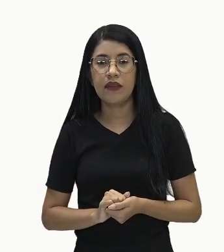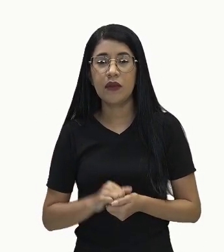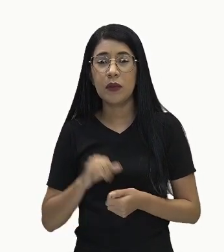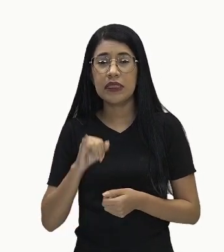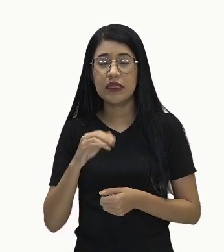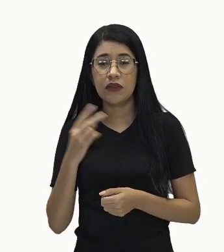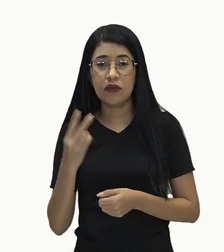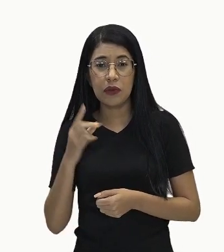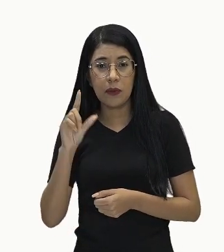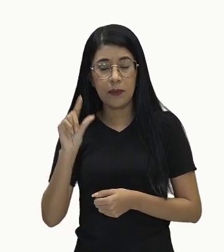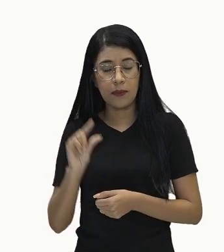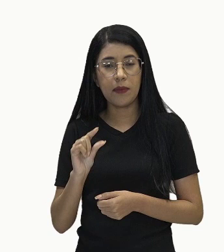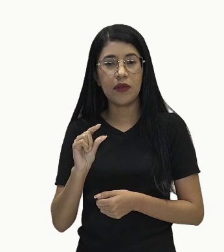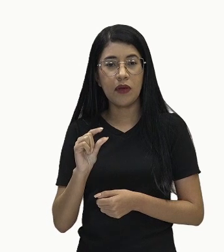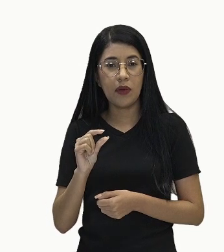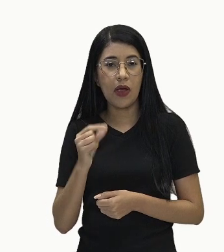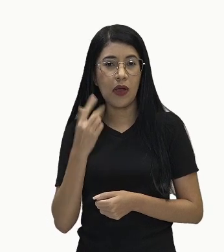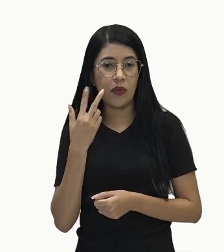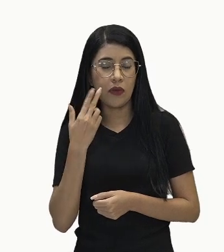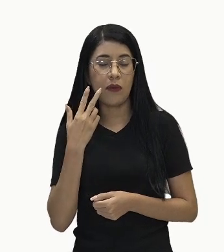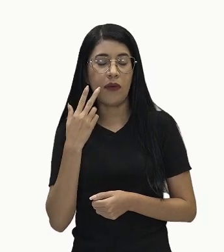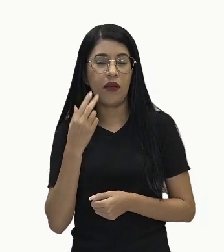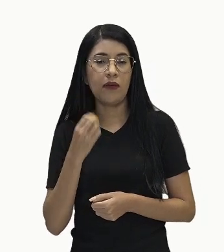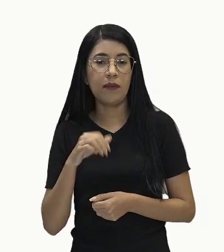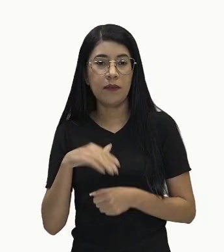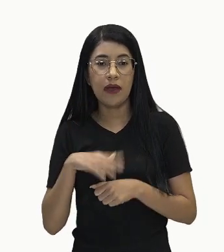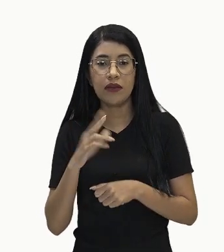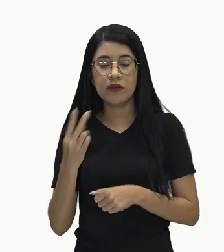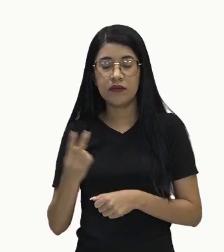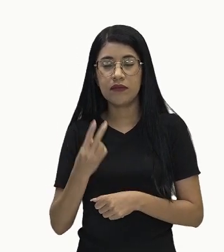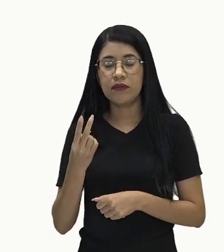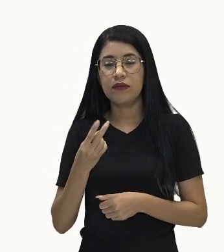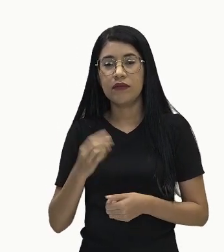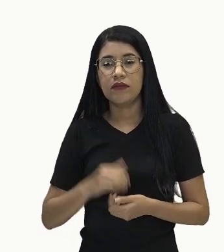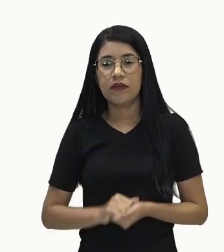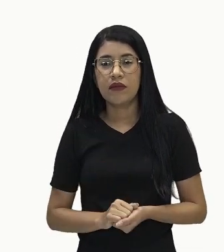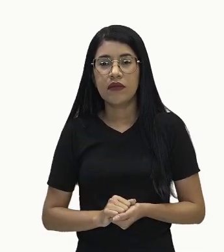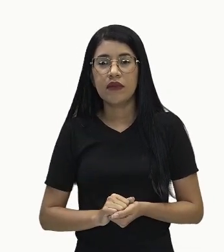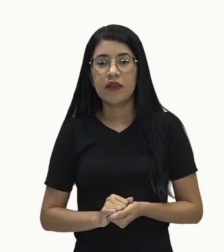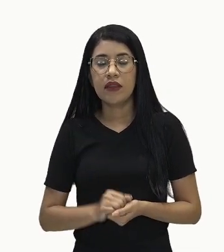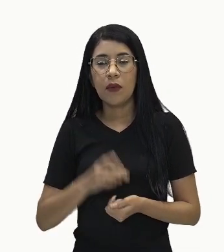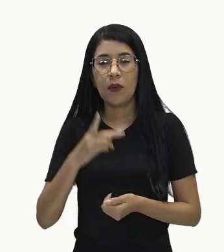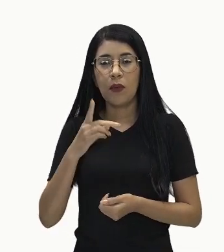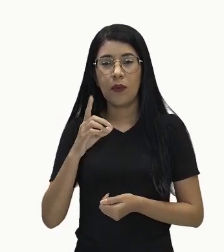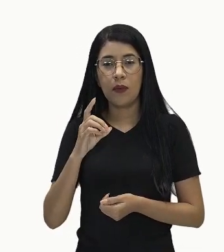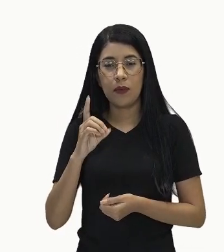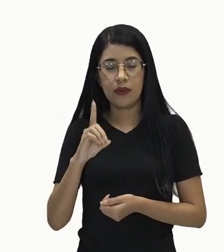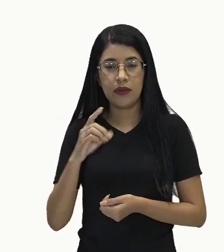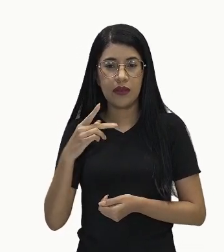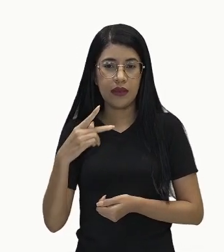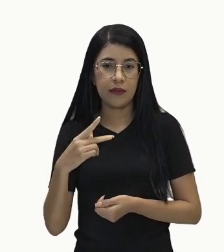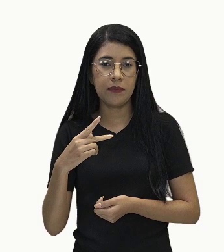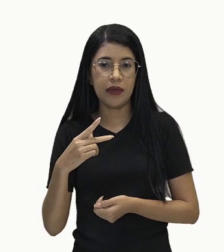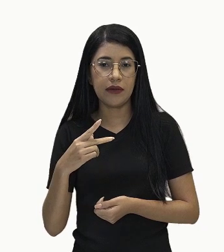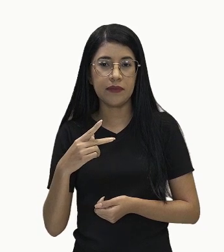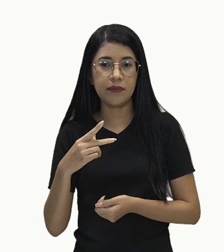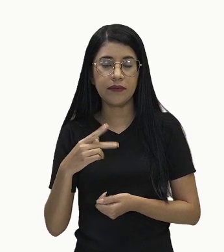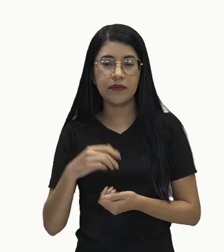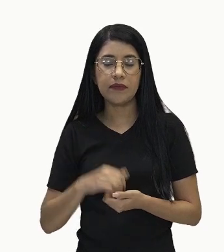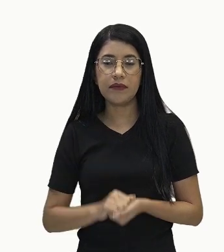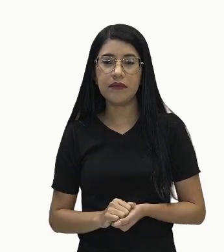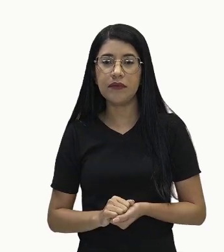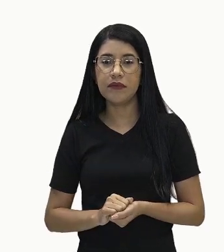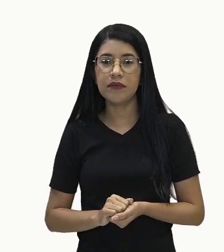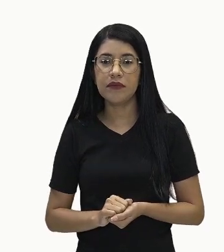mais longe ele está da variância. Ou seja, quanto menor, mais regular ele é. Então, nós temos aqui,